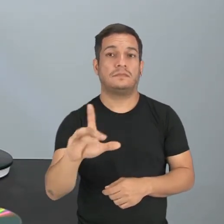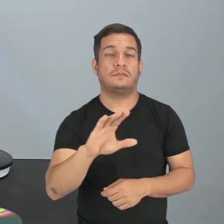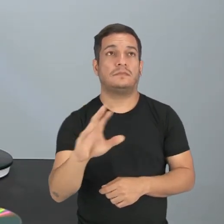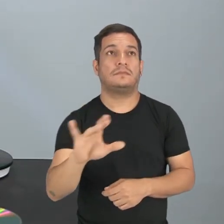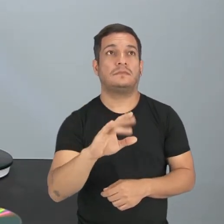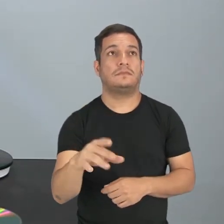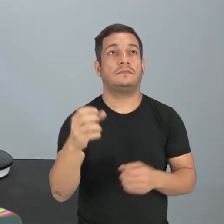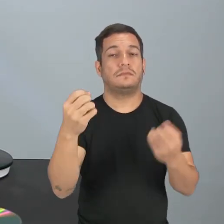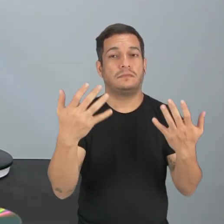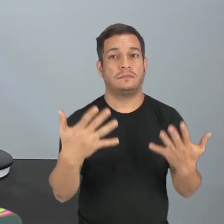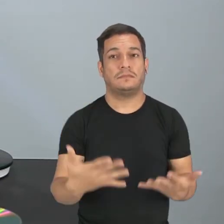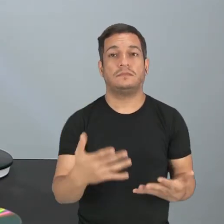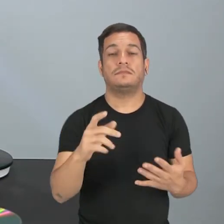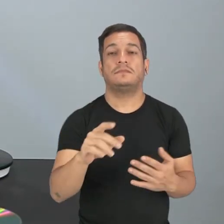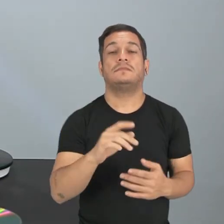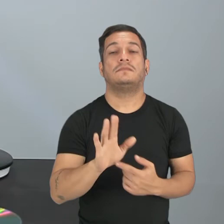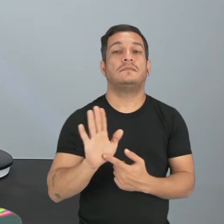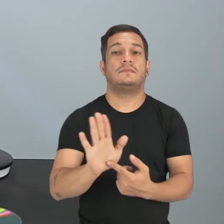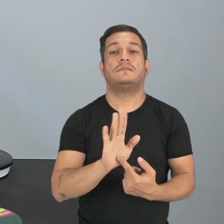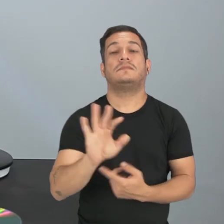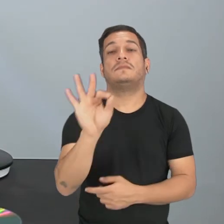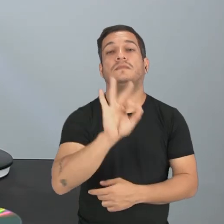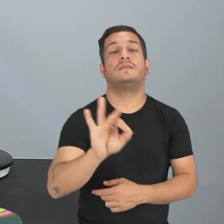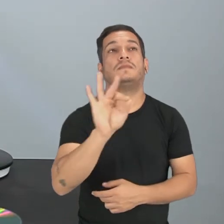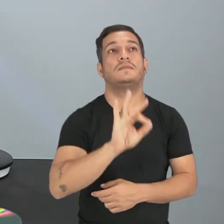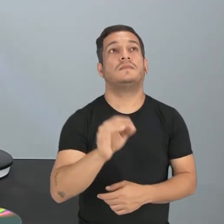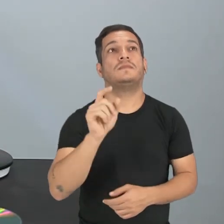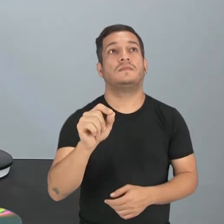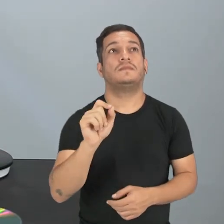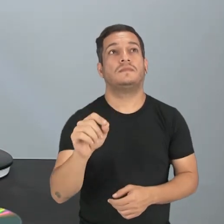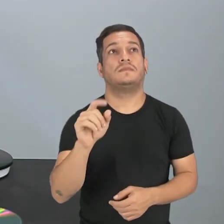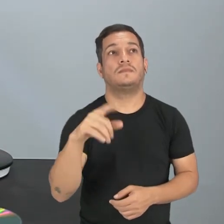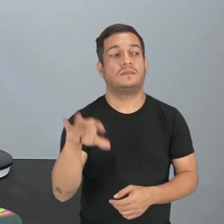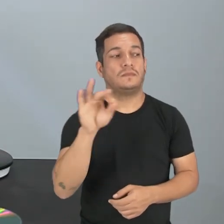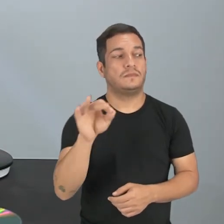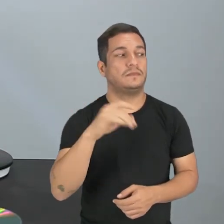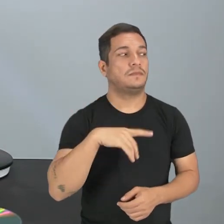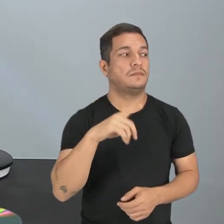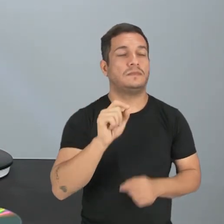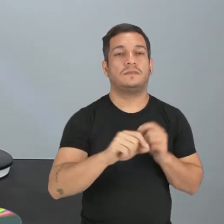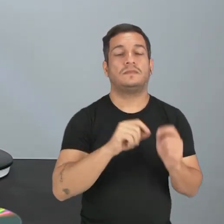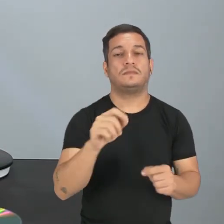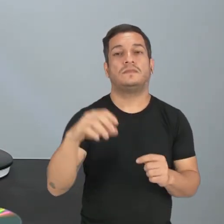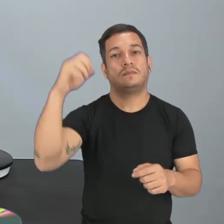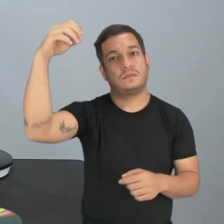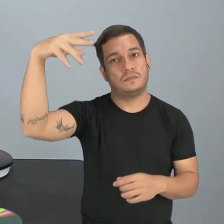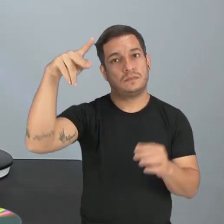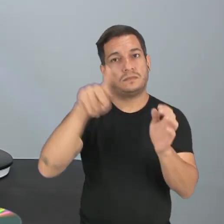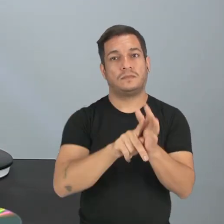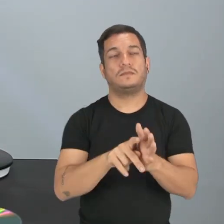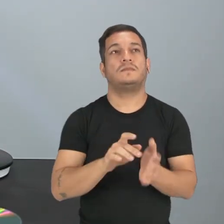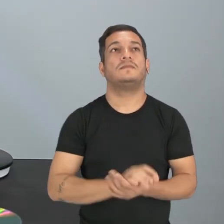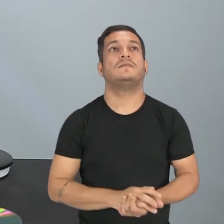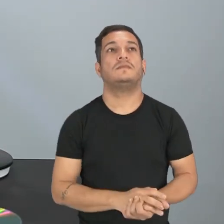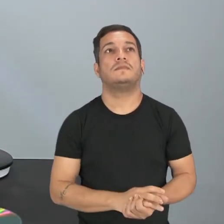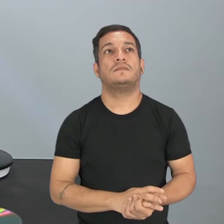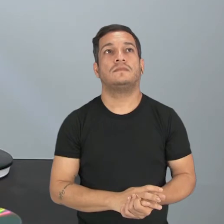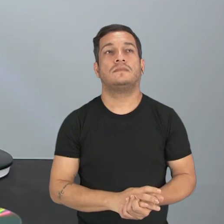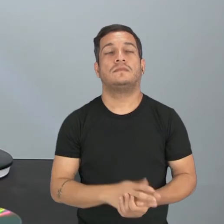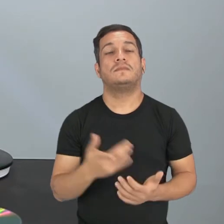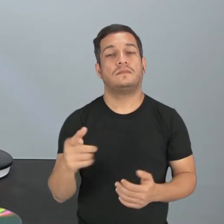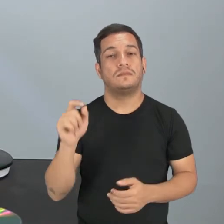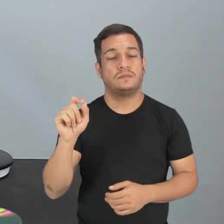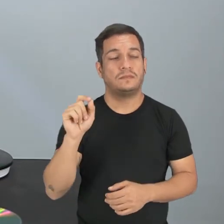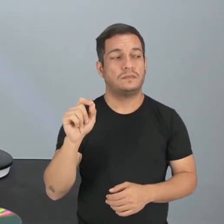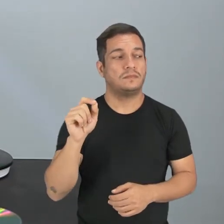classificar, definir esse inseto como um inseto que produz sua própria luz. Então, ele